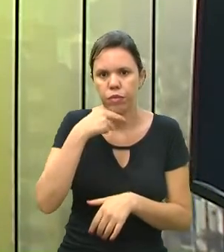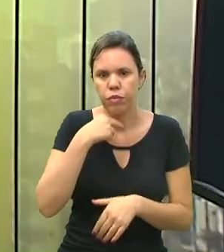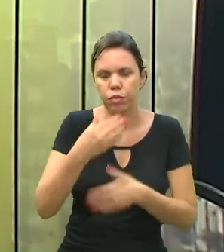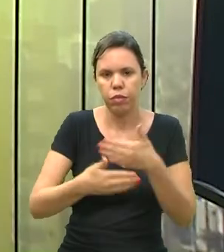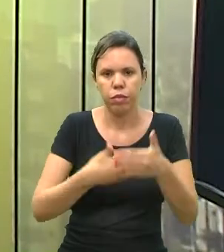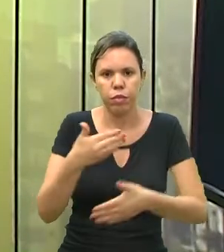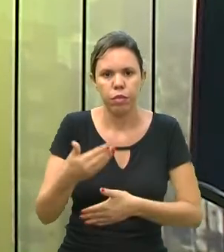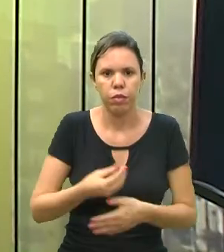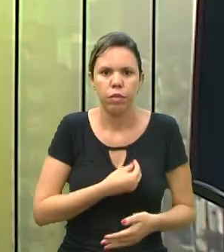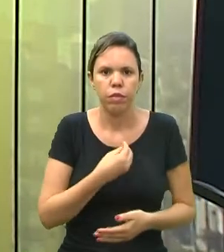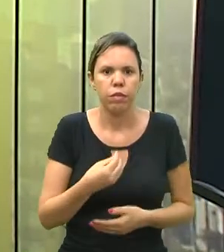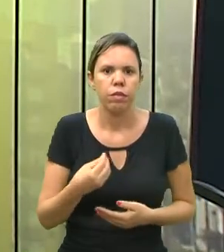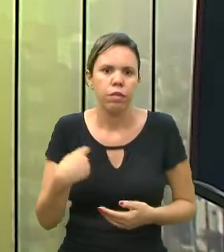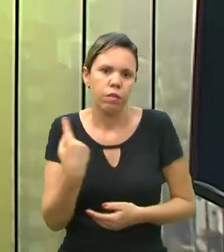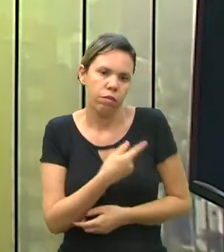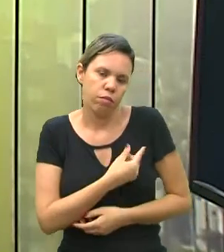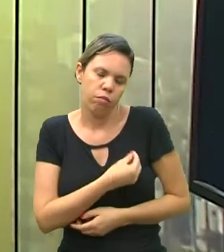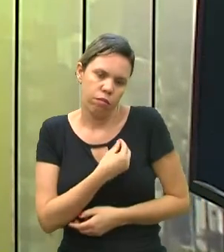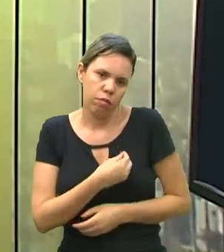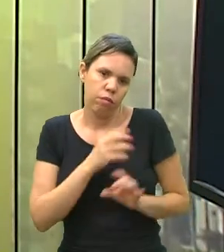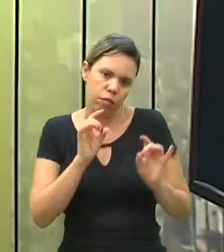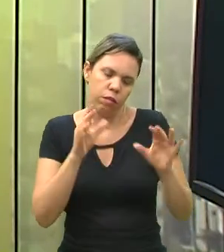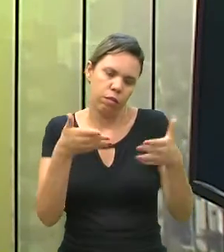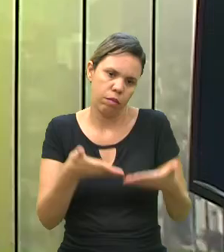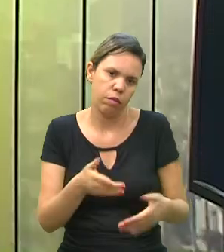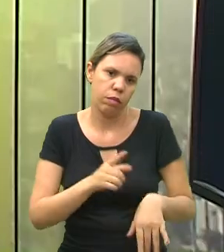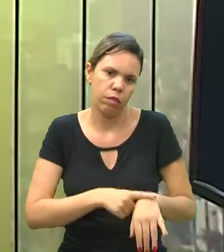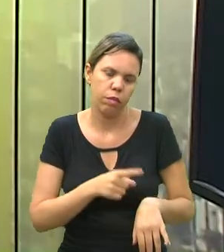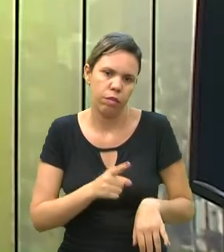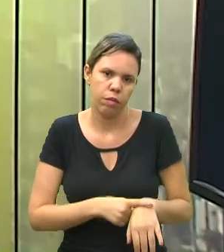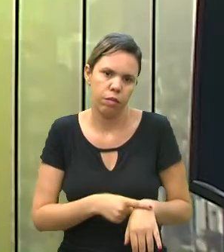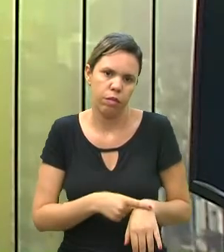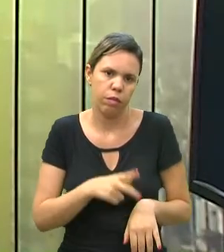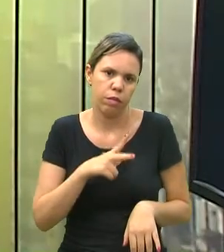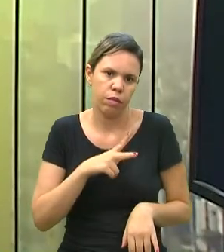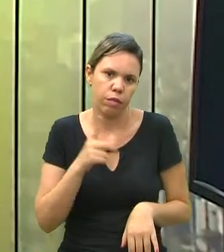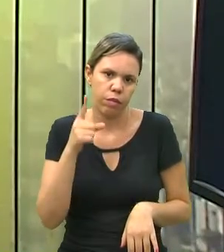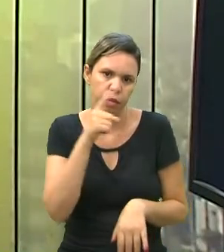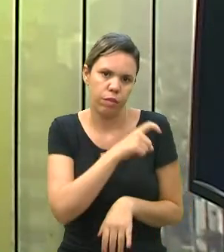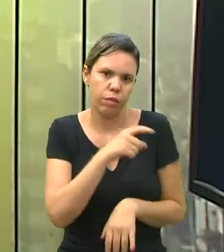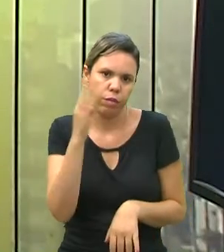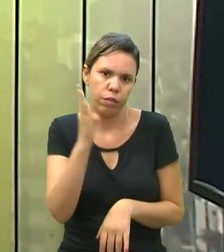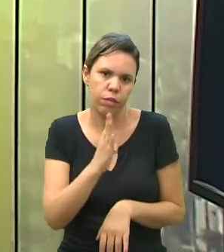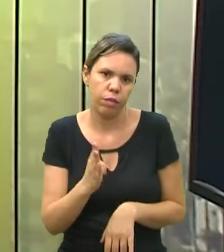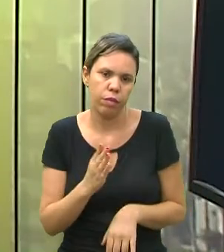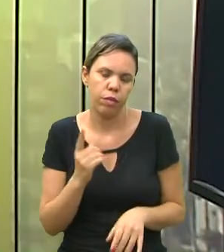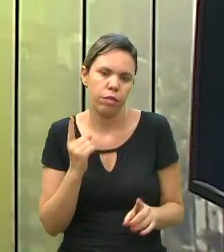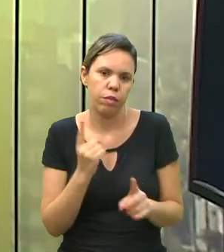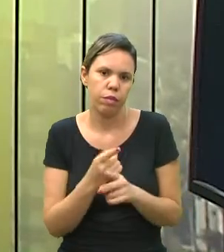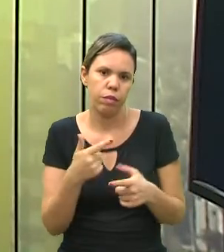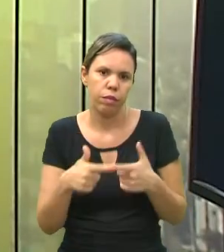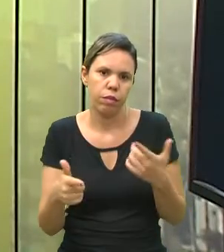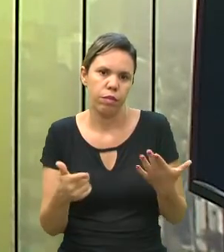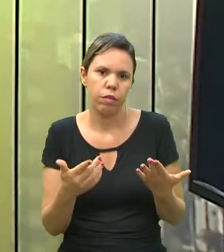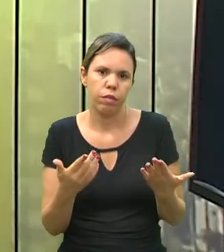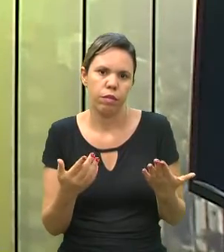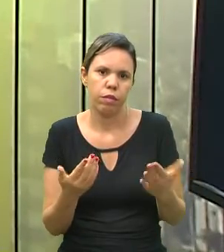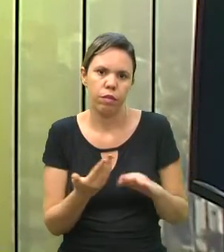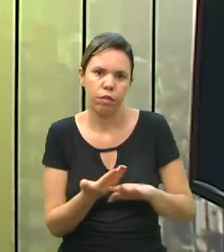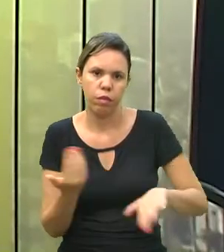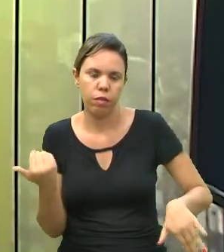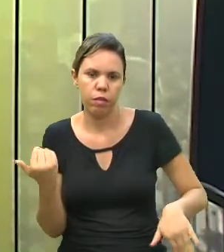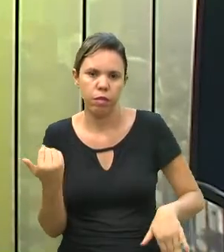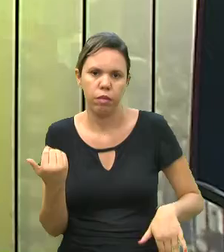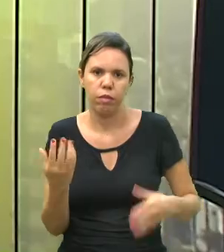nossos netos vão viver. E a gente vive especialmente num momento particularmente difícil, em que o Brasil se encontra